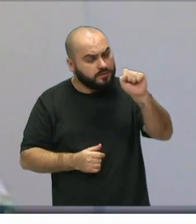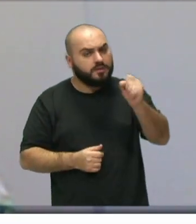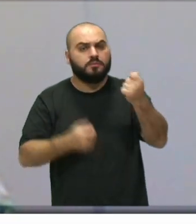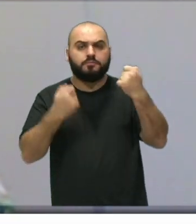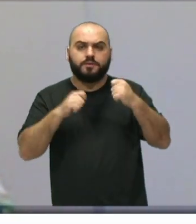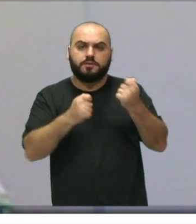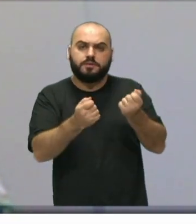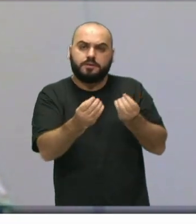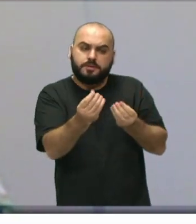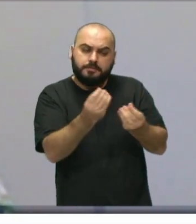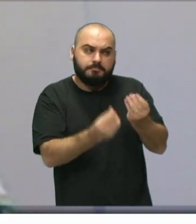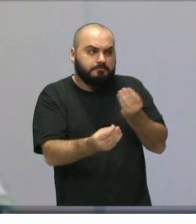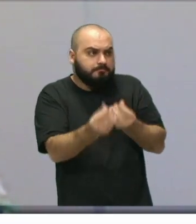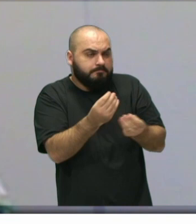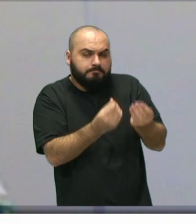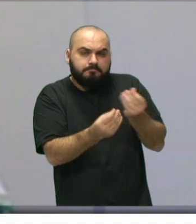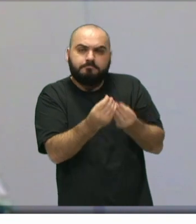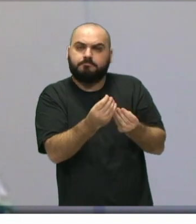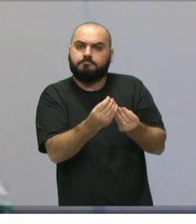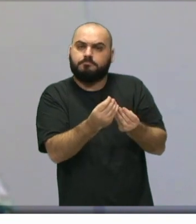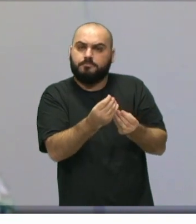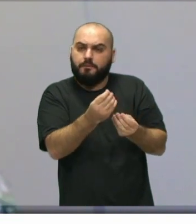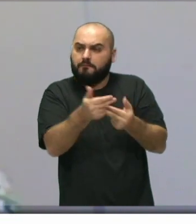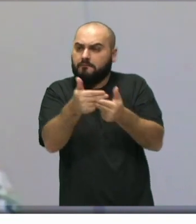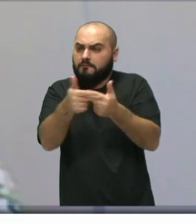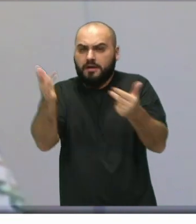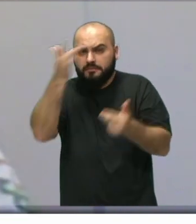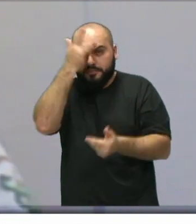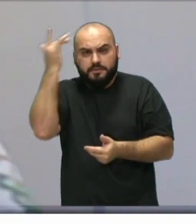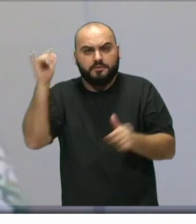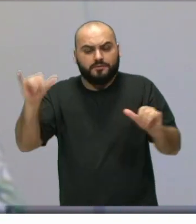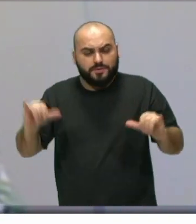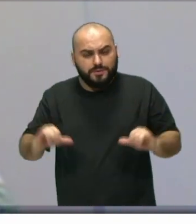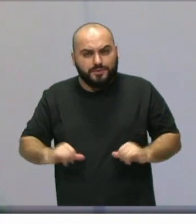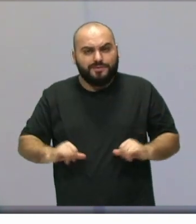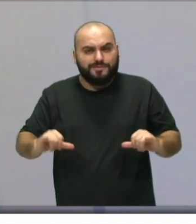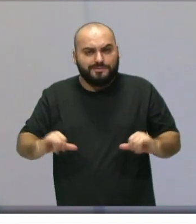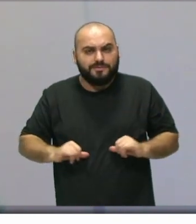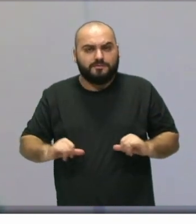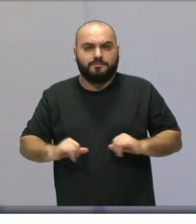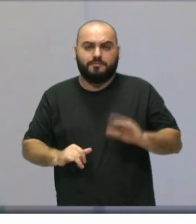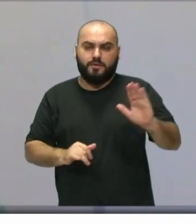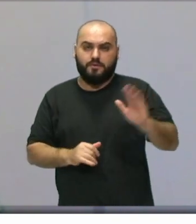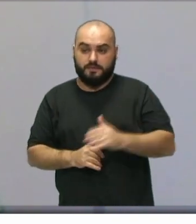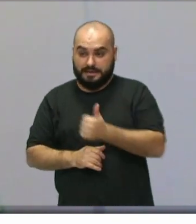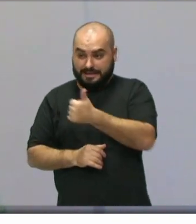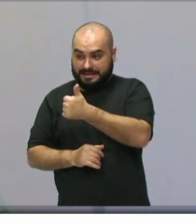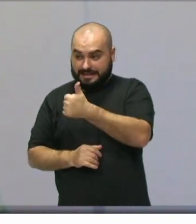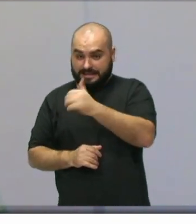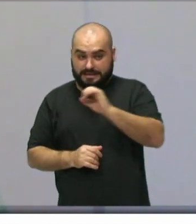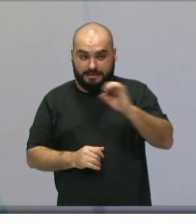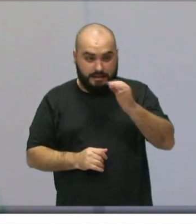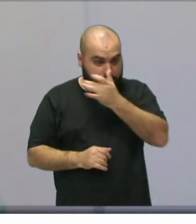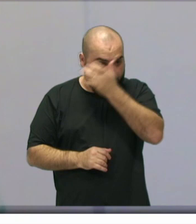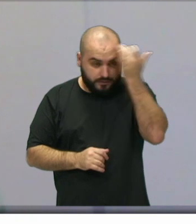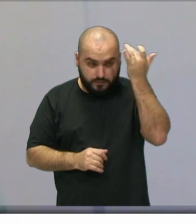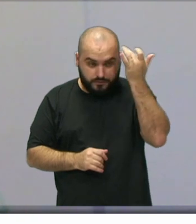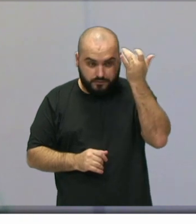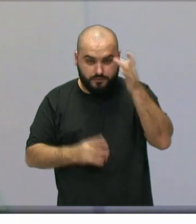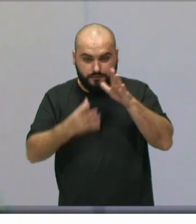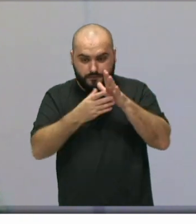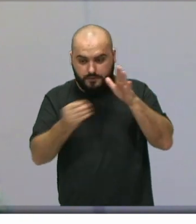gente entender que existe muita gente sofrendo com isso. Se a gente pensar, cada 100 pessoas, 10 estão sofrendo